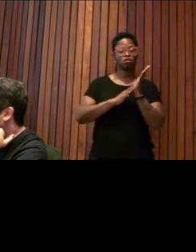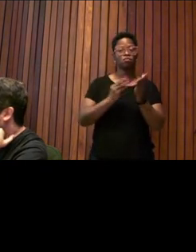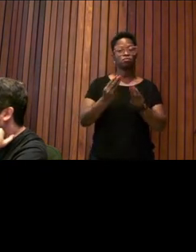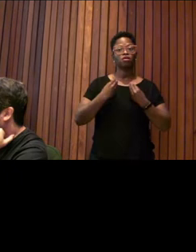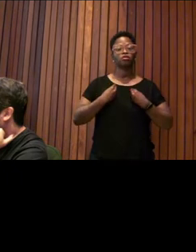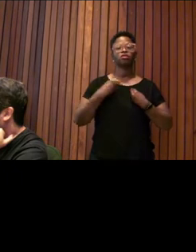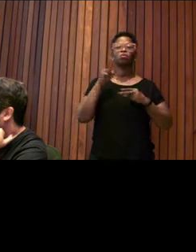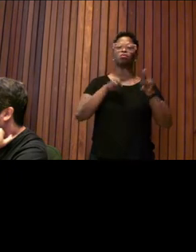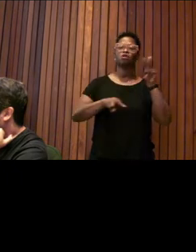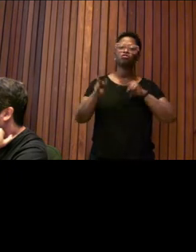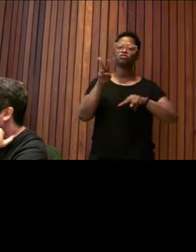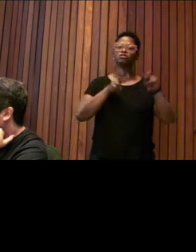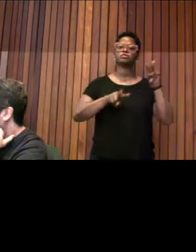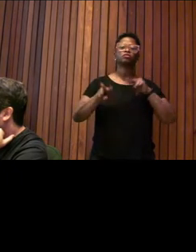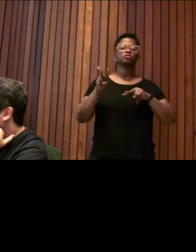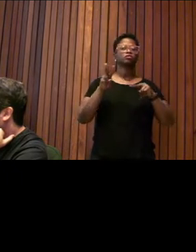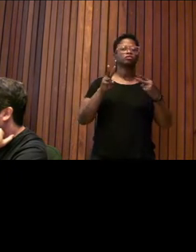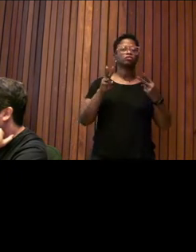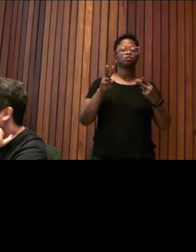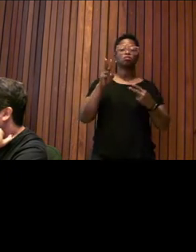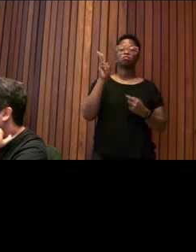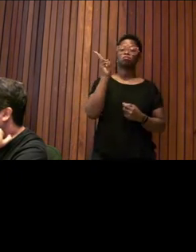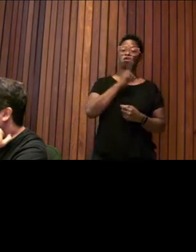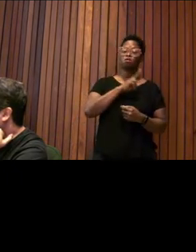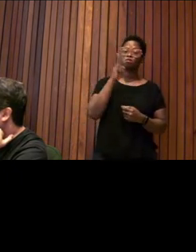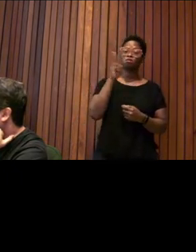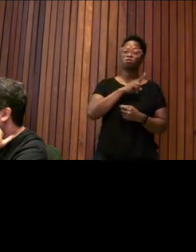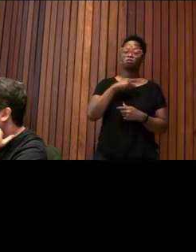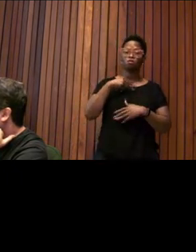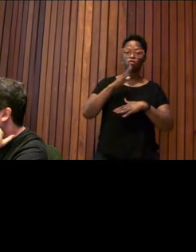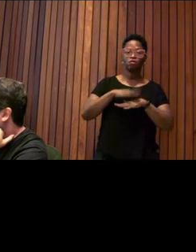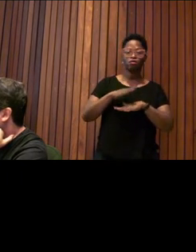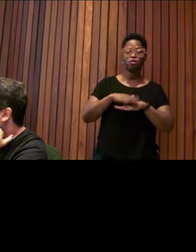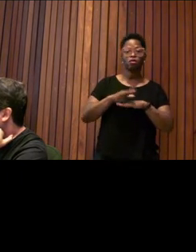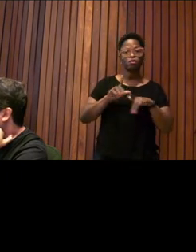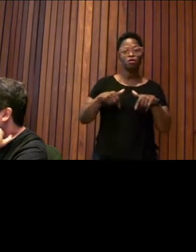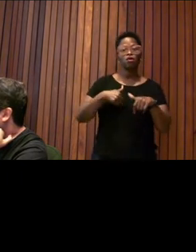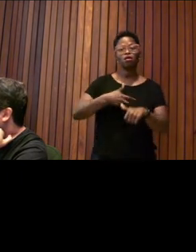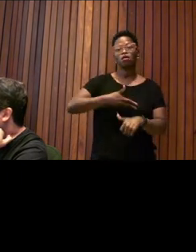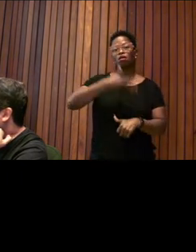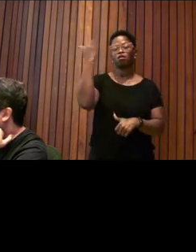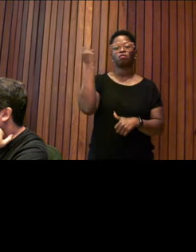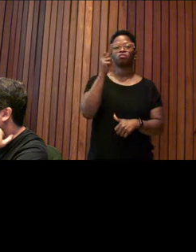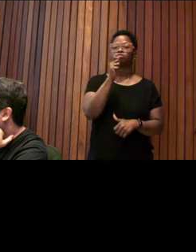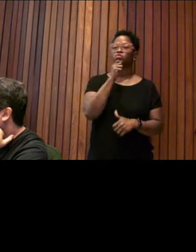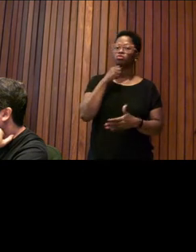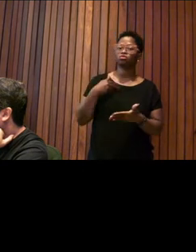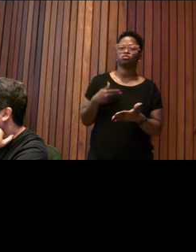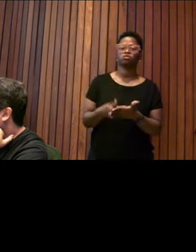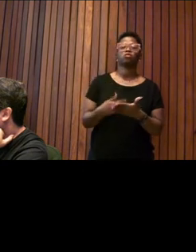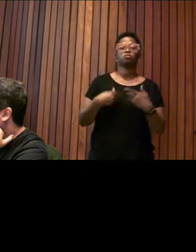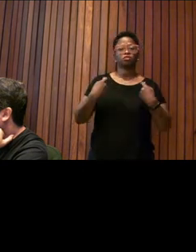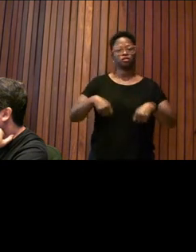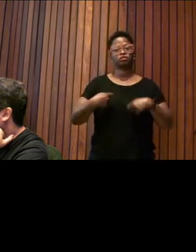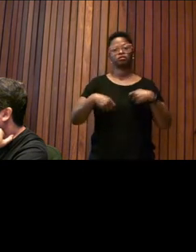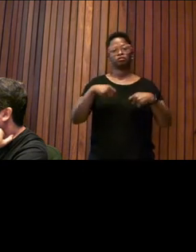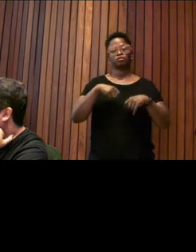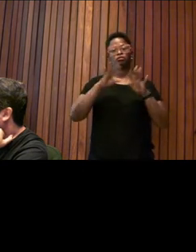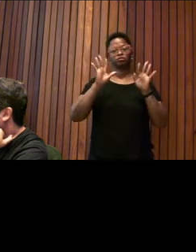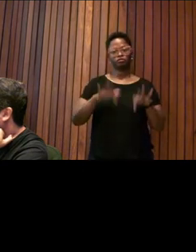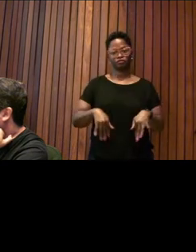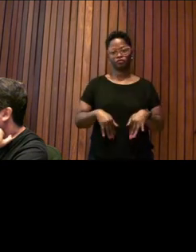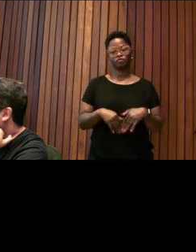uma visão e uma urgência no fazer, né? Uma agilidade que eu não tinha até eu ter que terminar.